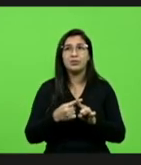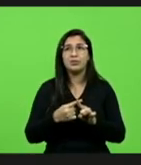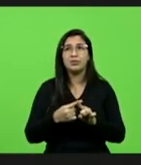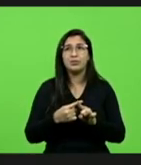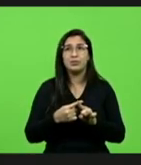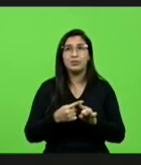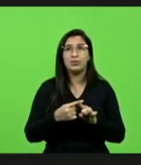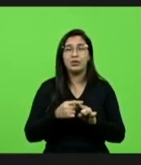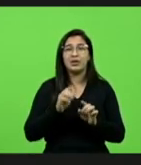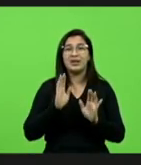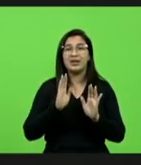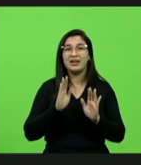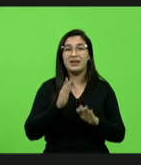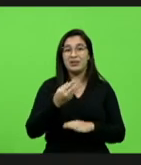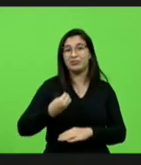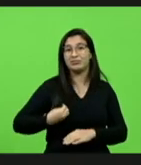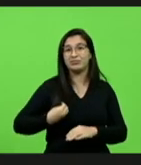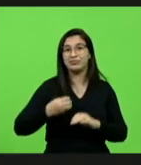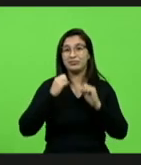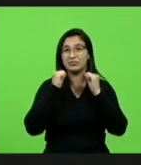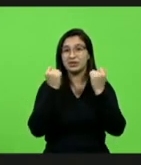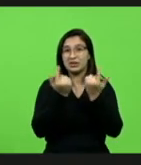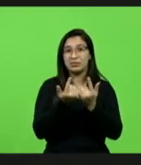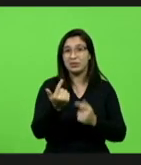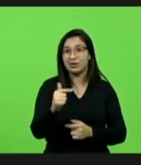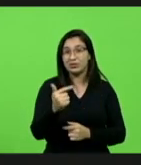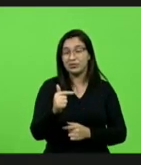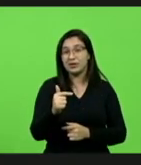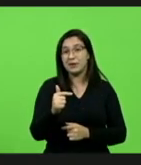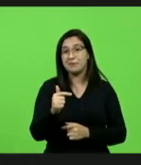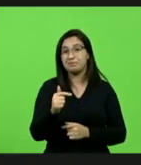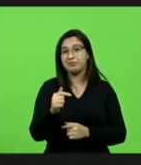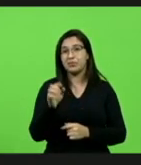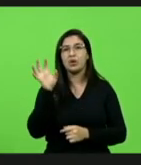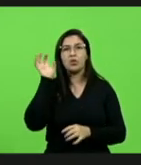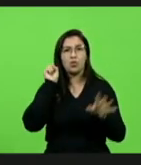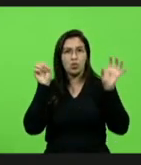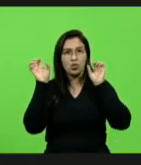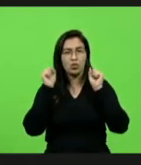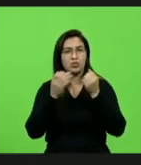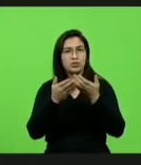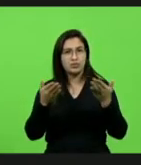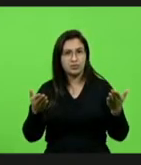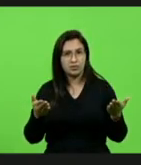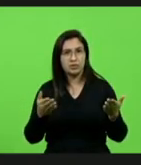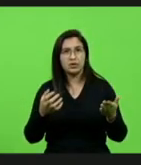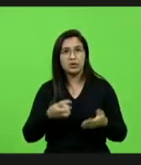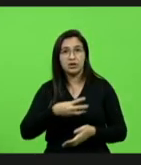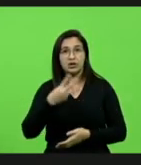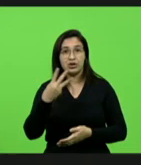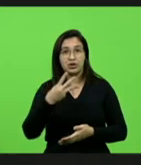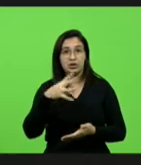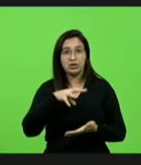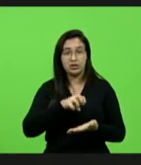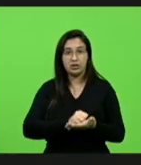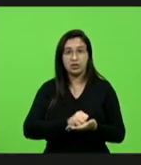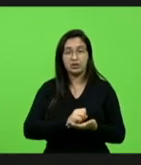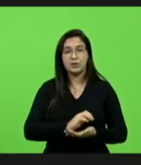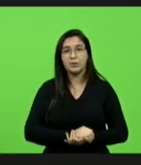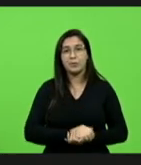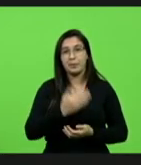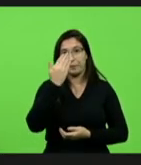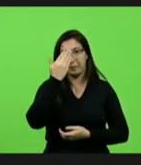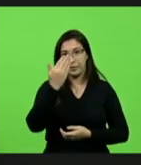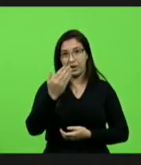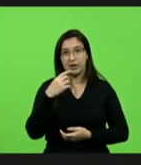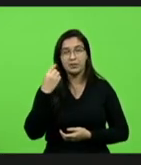aí, mas eu ouço, sim, com prazer as 3 inscrições e depois eu uso da palavra. Obrigado. Tá bom. Obrigada, deputado.